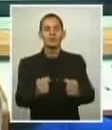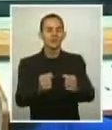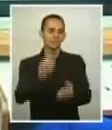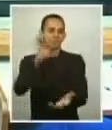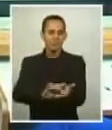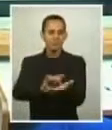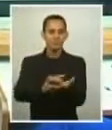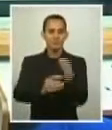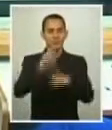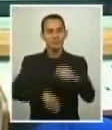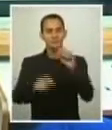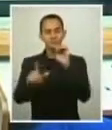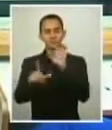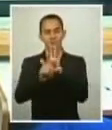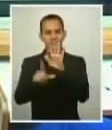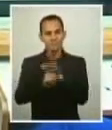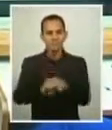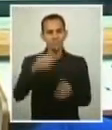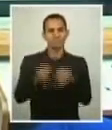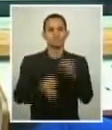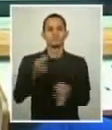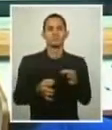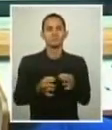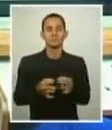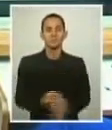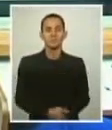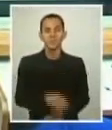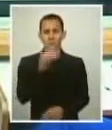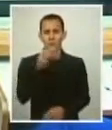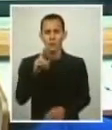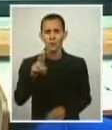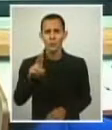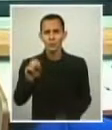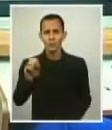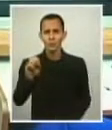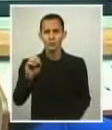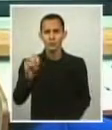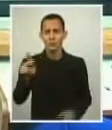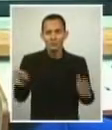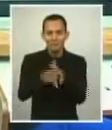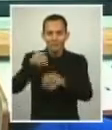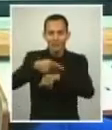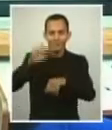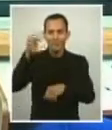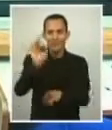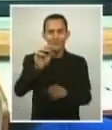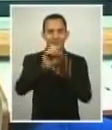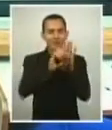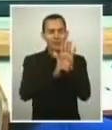exatamente executivo legislativo e judiciário II o burro sou na França no século